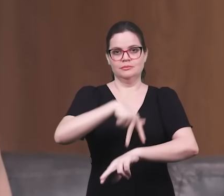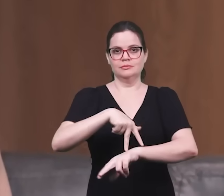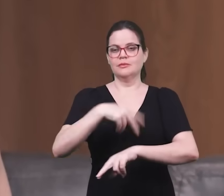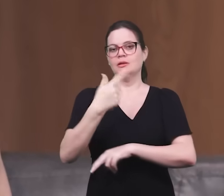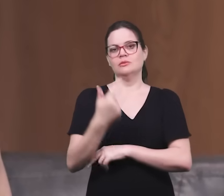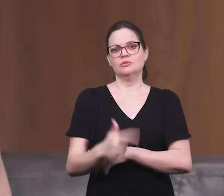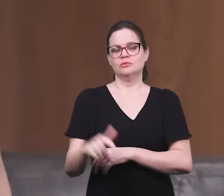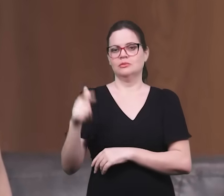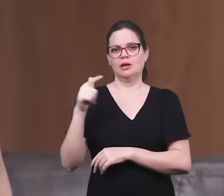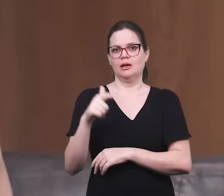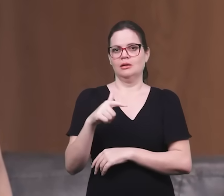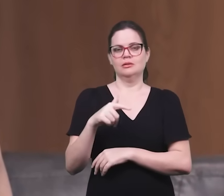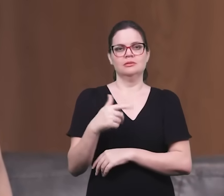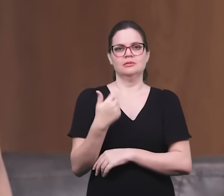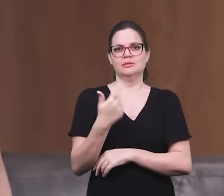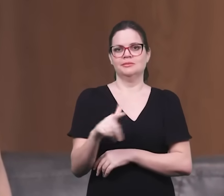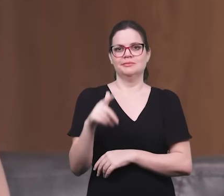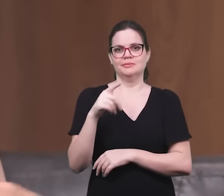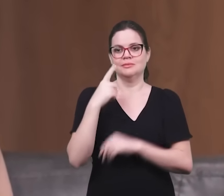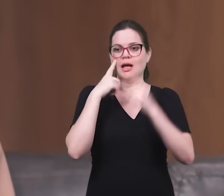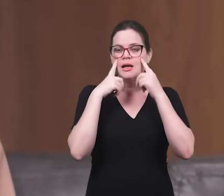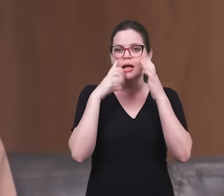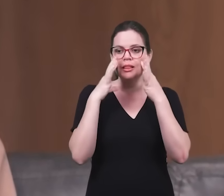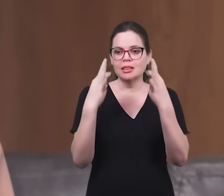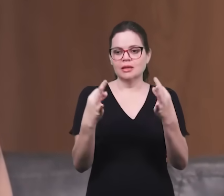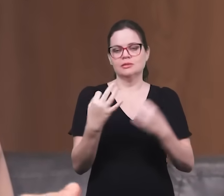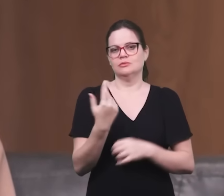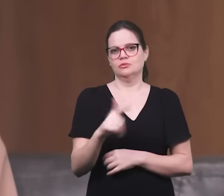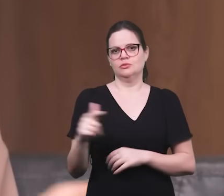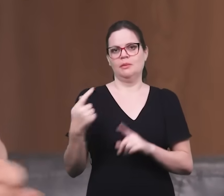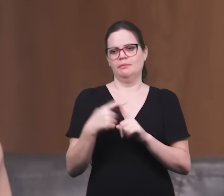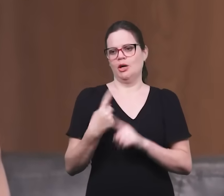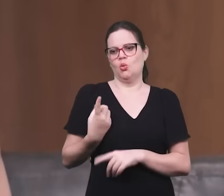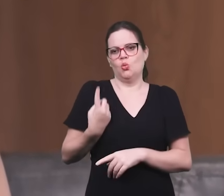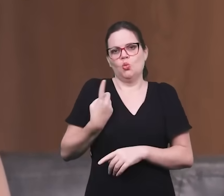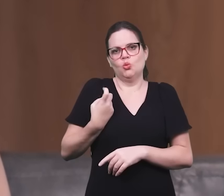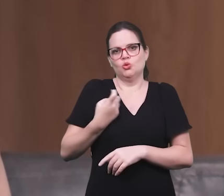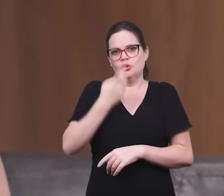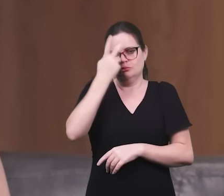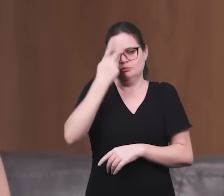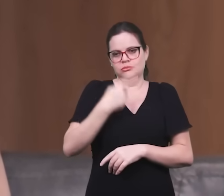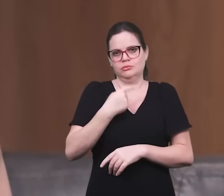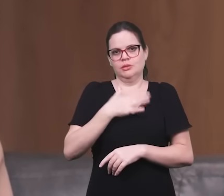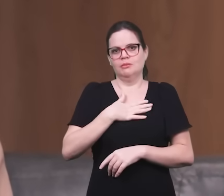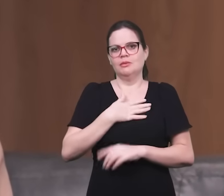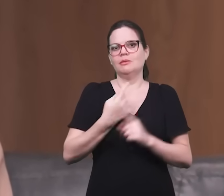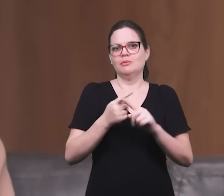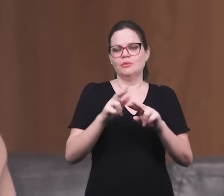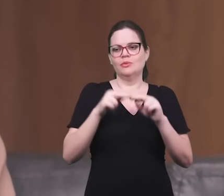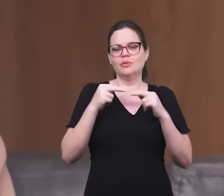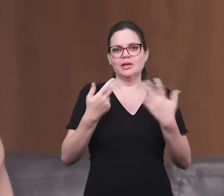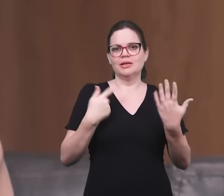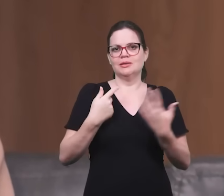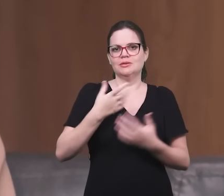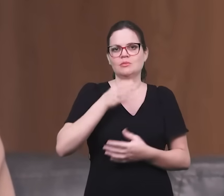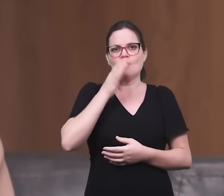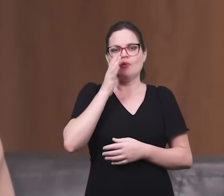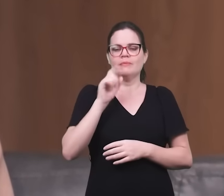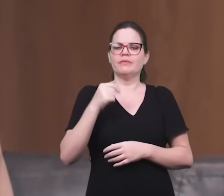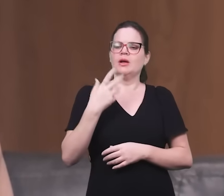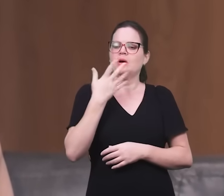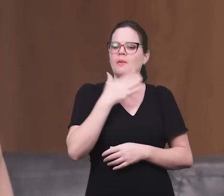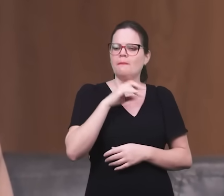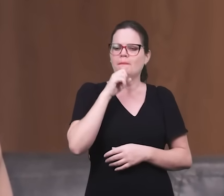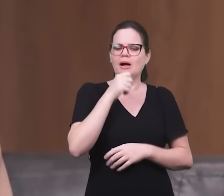tenha essa atenção, que foi aquilo que o pastor Felipe falou, a omissão. Então, o pai está ali, ele